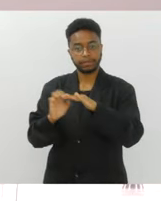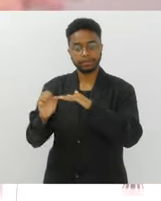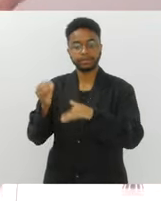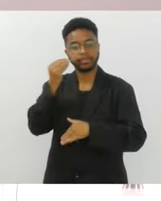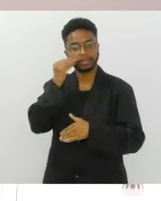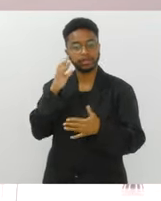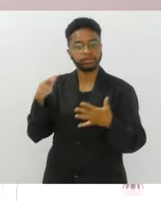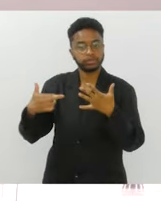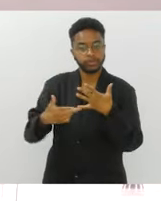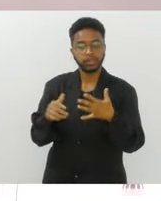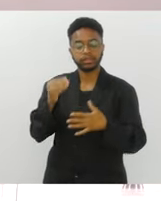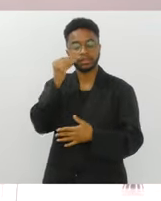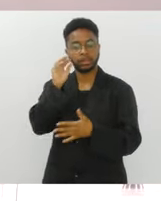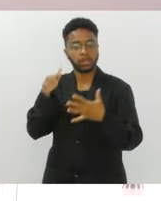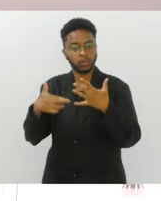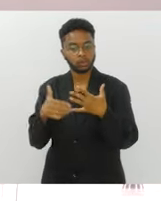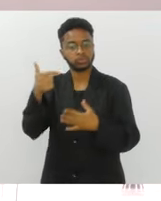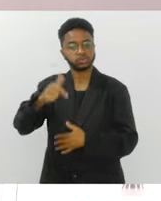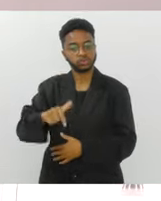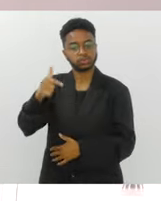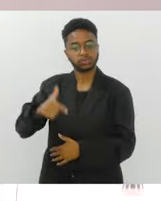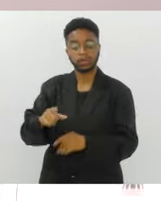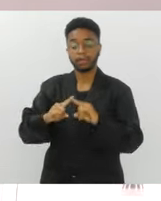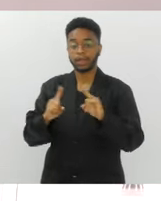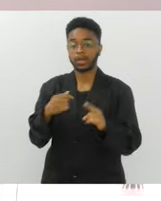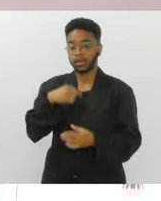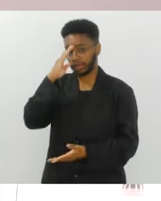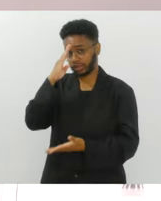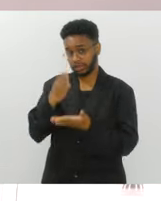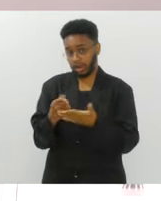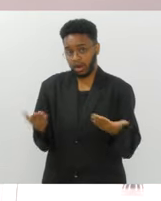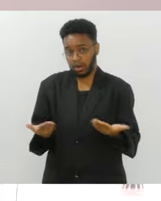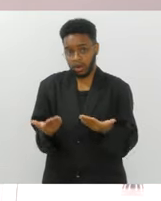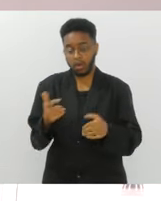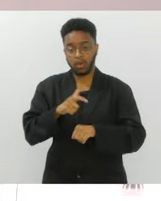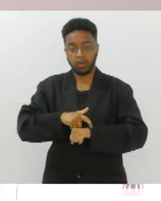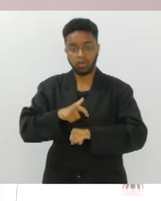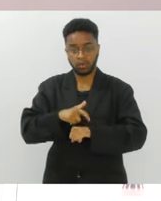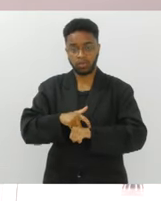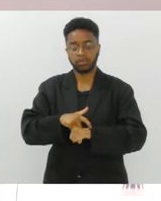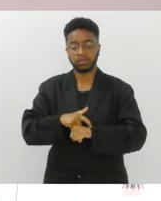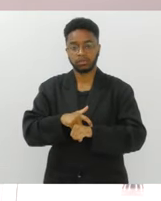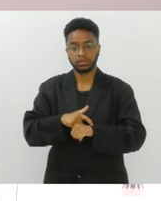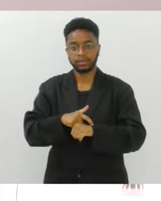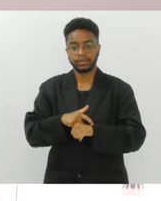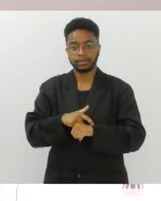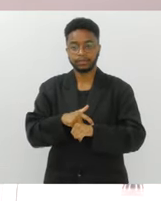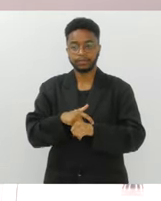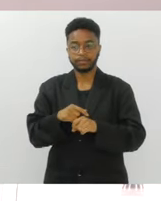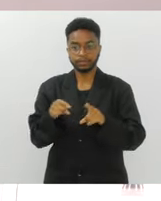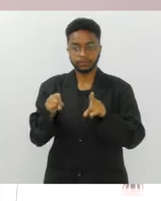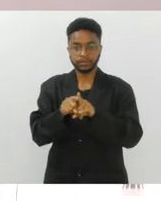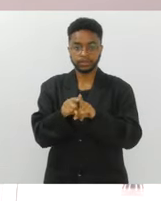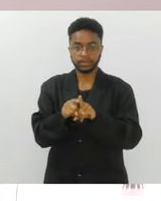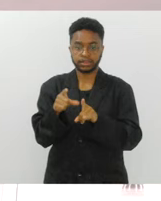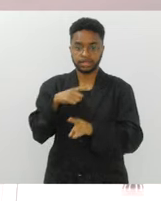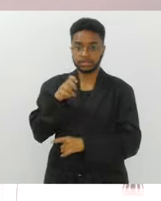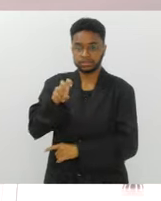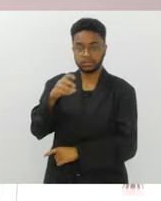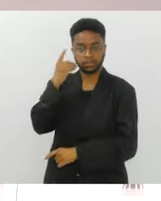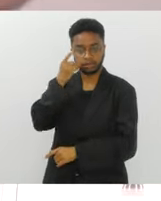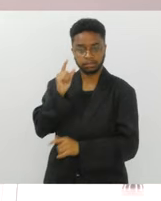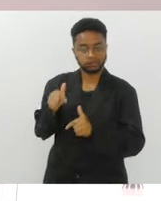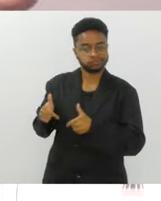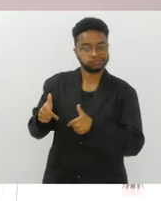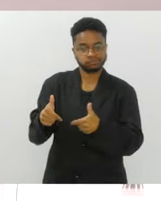recorrendo e recorrendo. Então, eu acho que a gente está num momento, e aqui temos 5 parlamentares muito atuantes